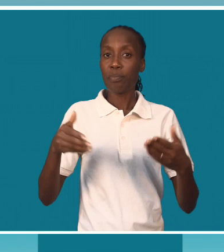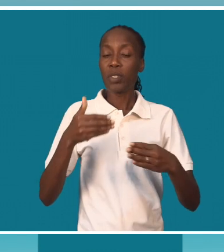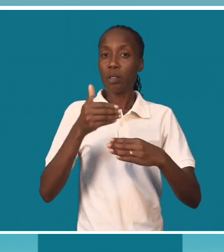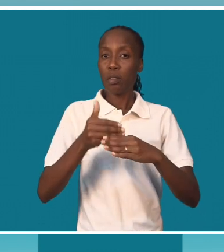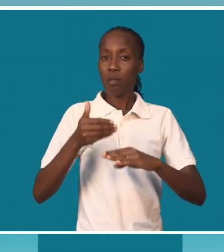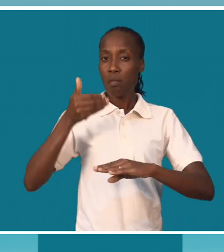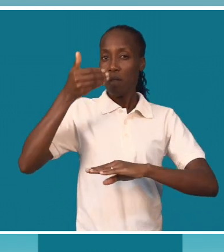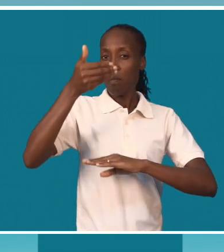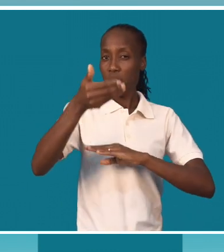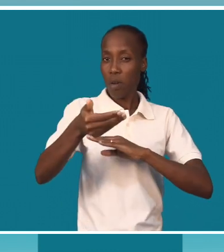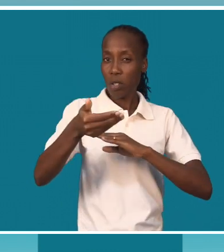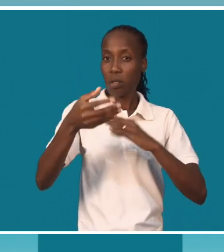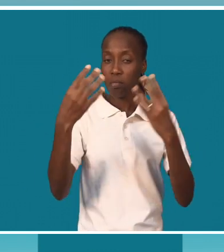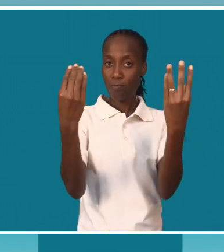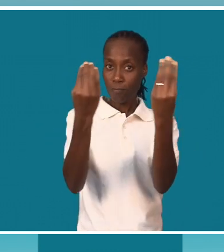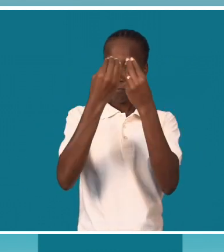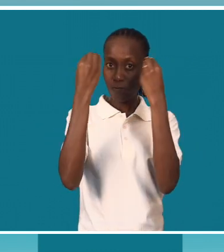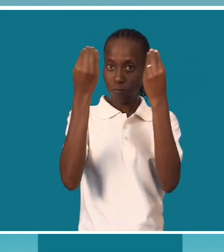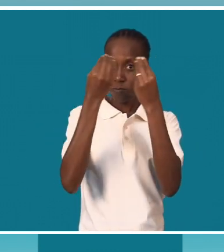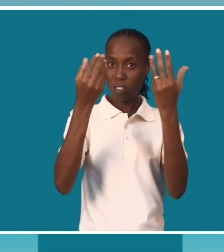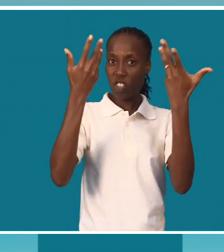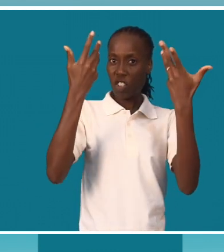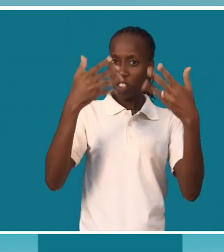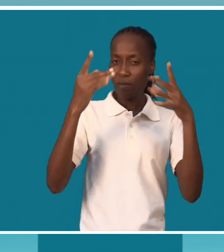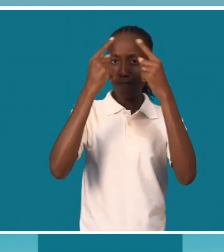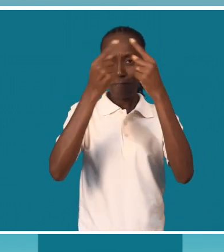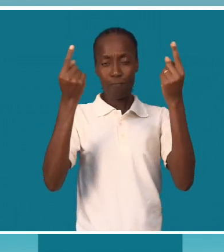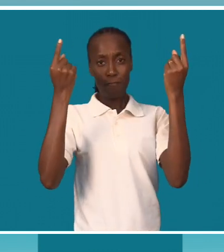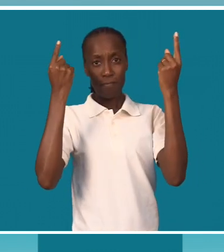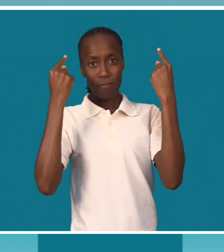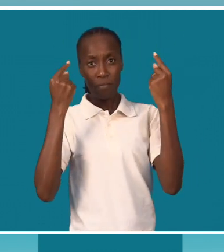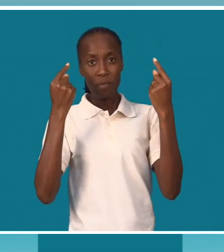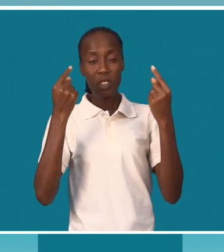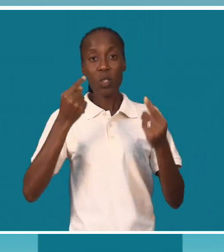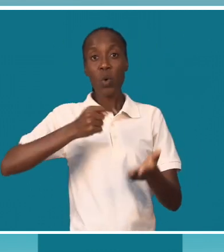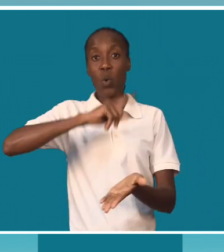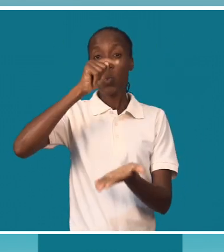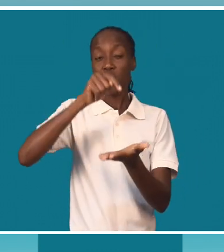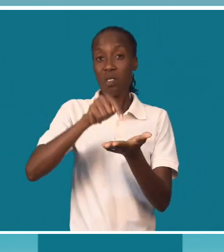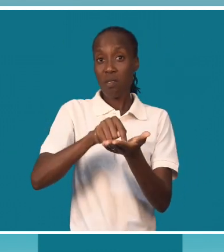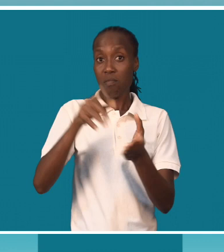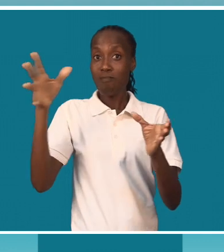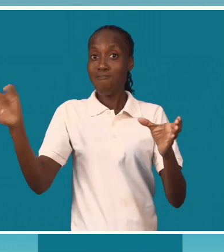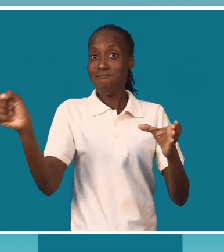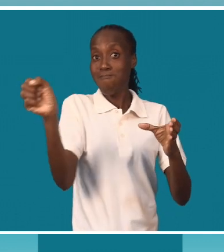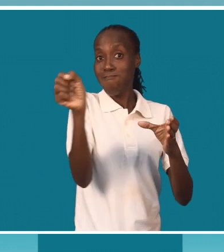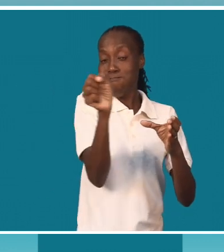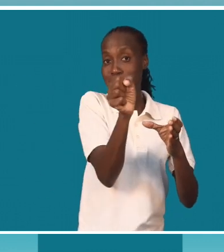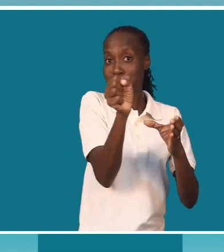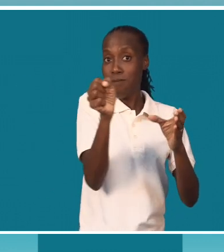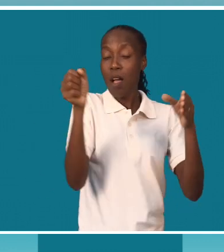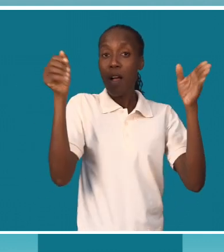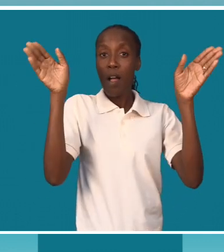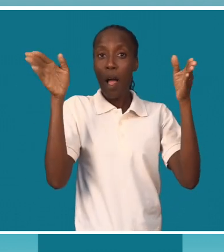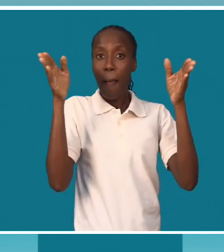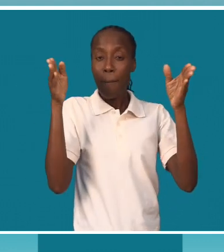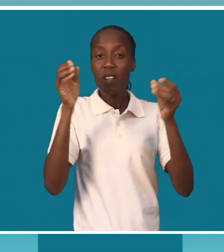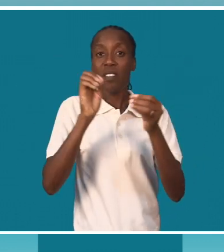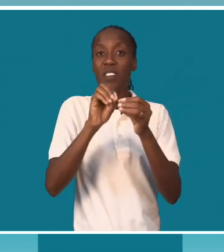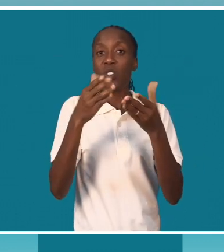Após a formação, após a graduação, o me encaminhou à empresa Luciflex,